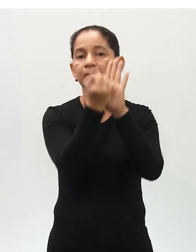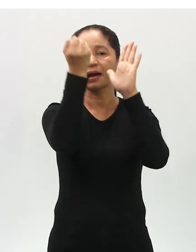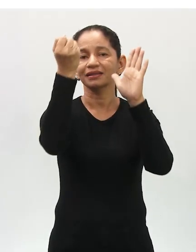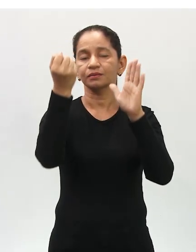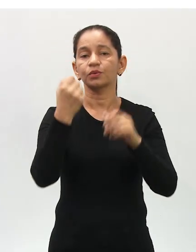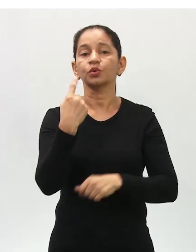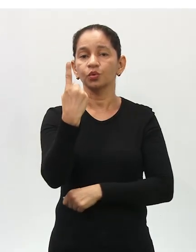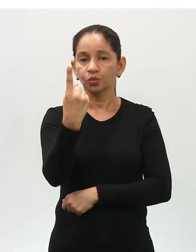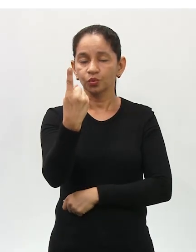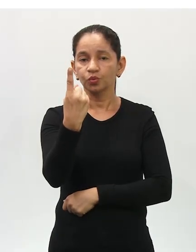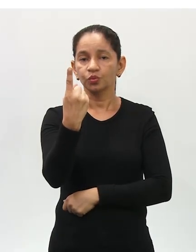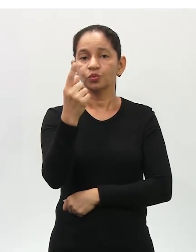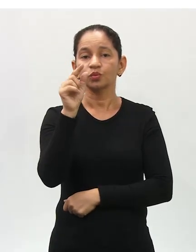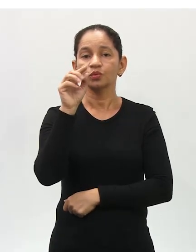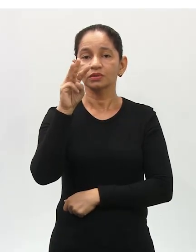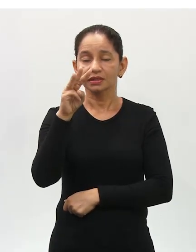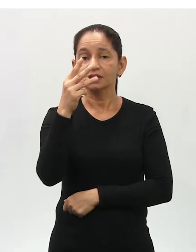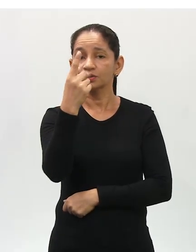então fica